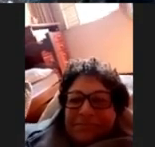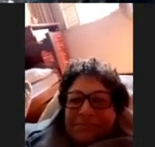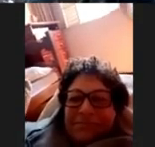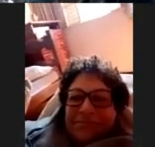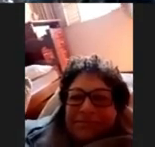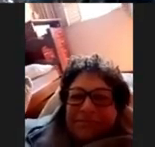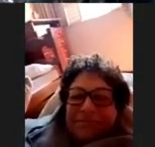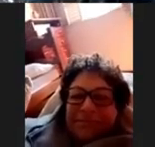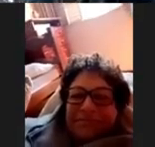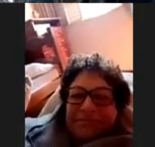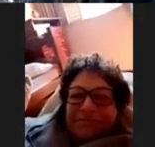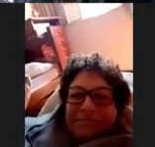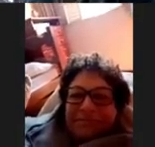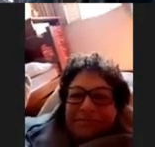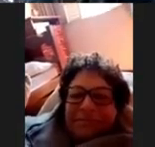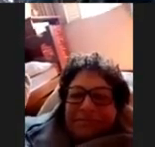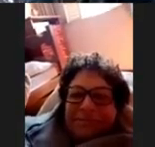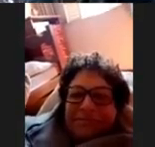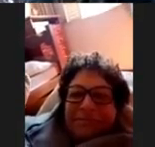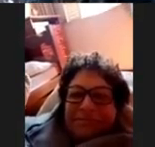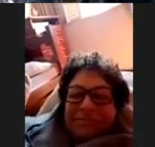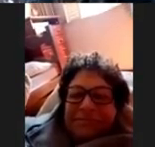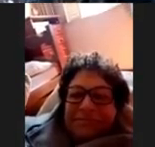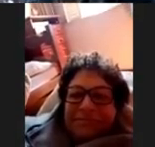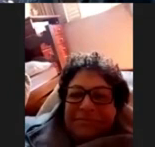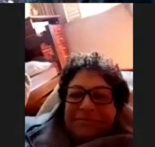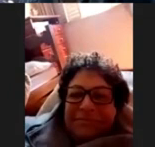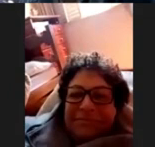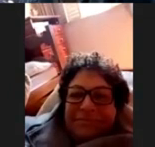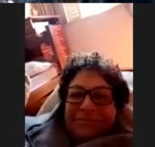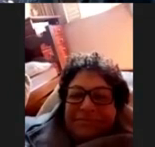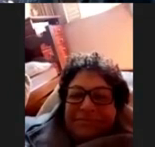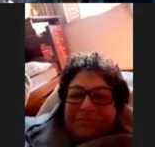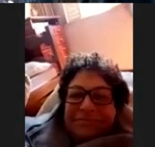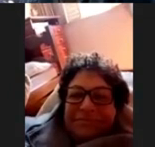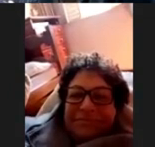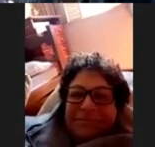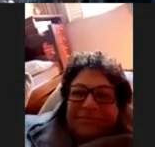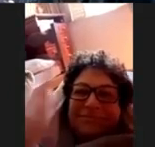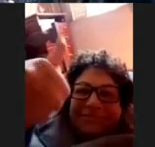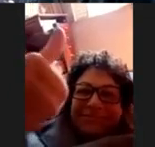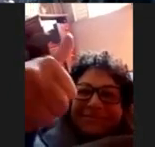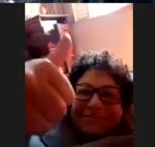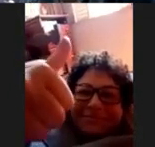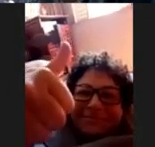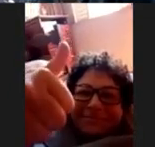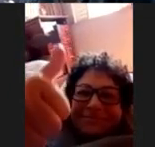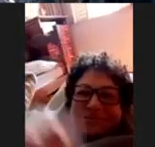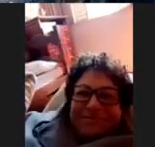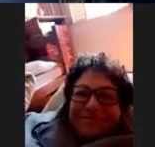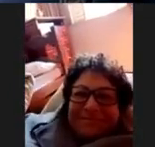uma aula extra de perguntas e respostas. Quero todas vocês lá, todas e todos. Vou